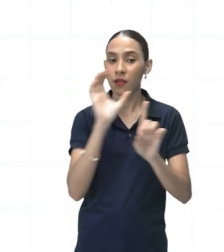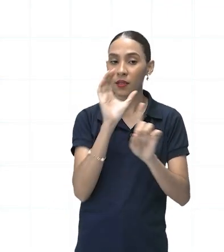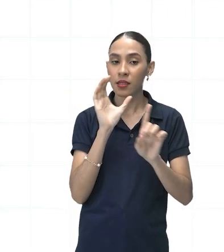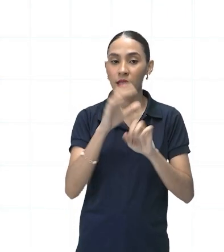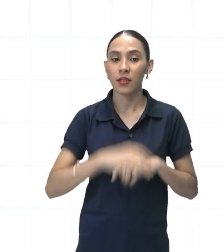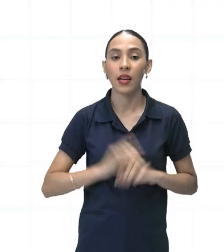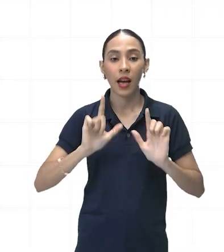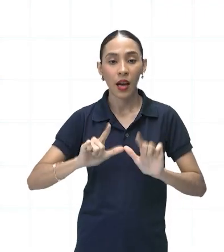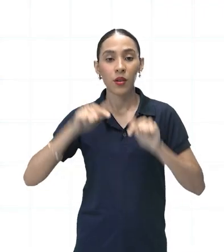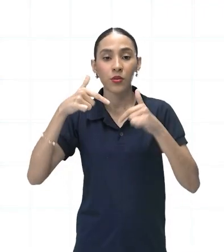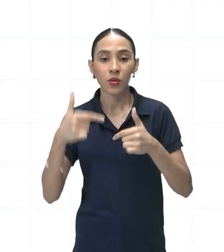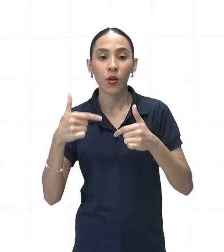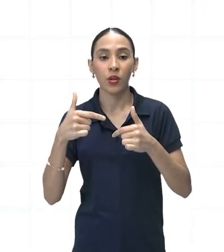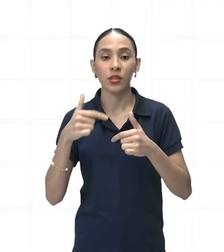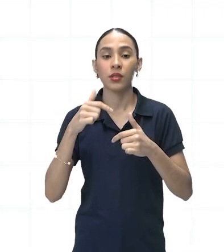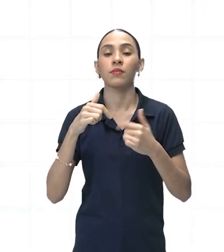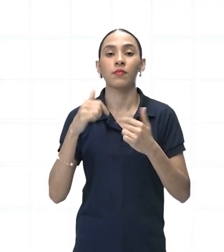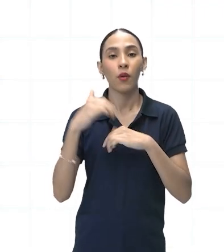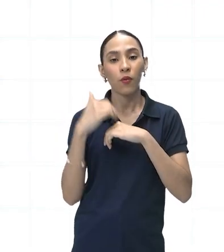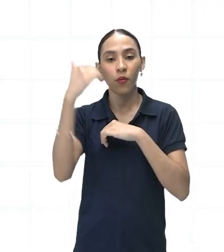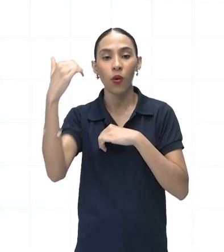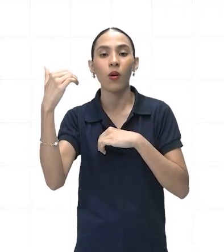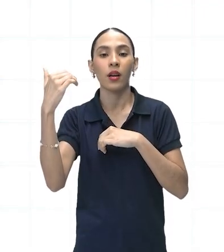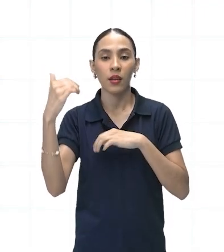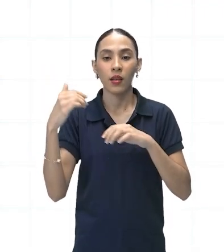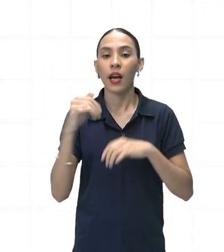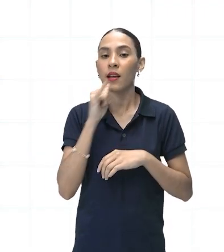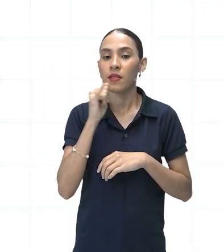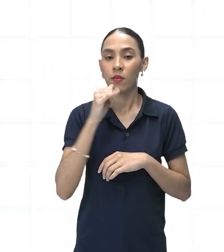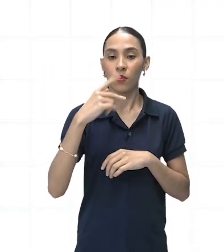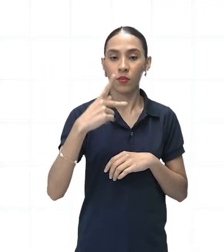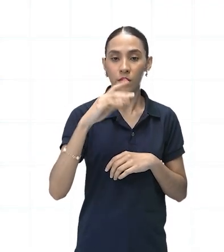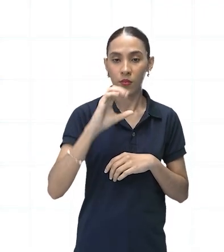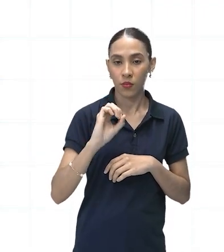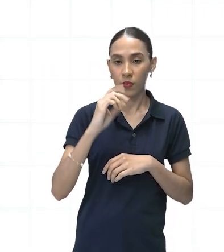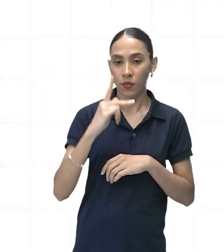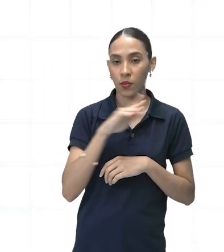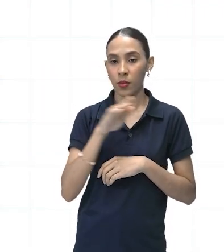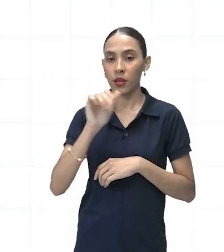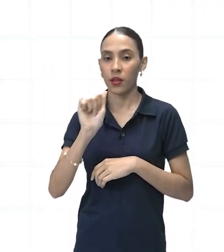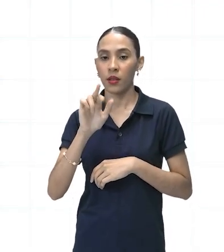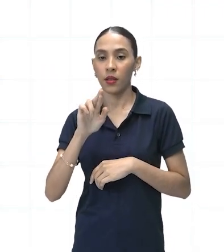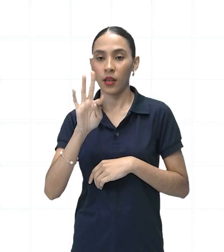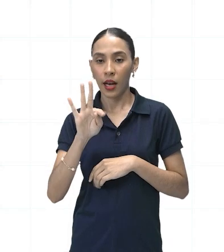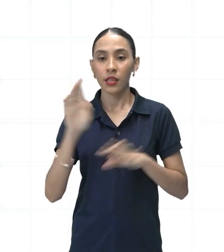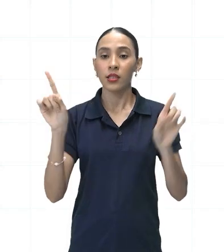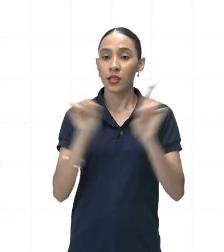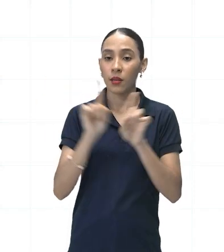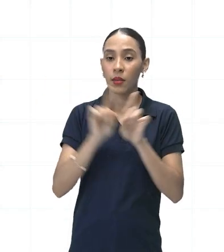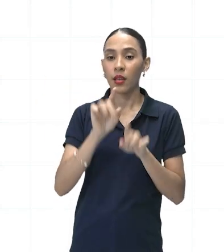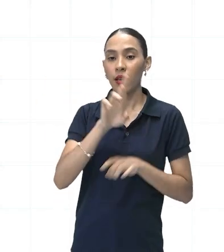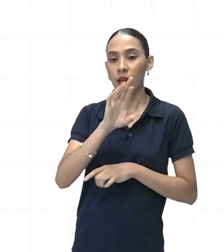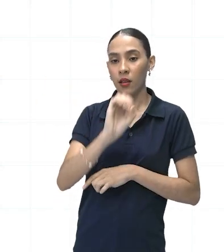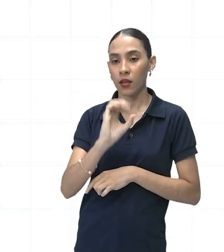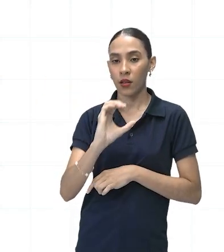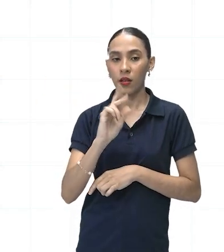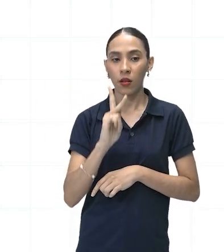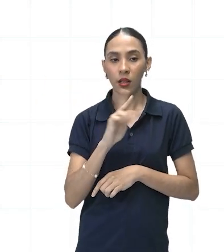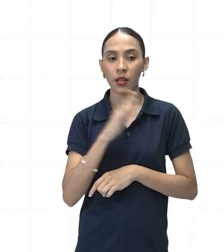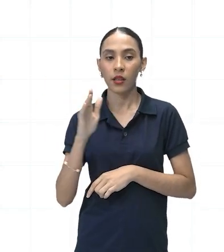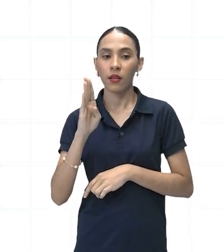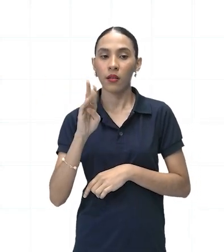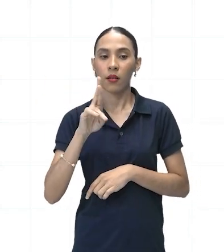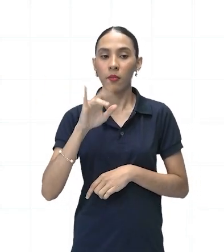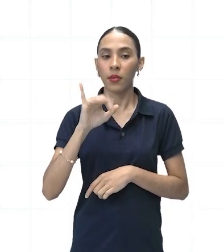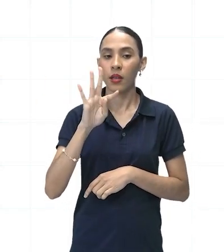influenciada por movimentos internacionais como a pop art e o rock britânico, mas também